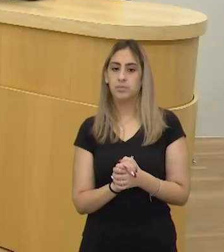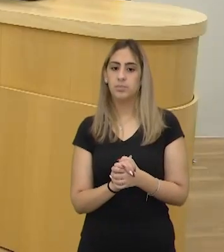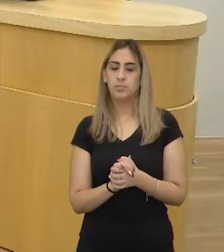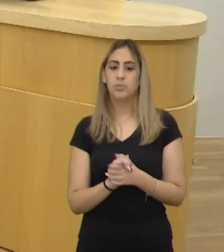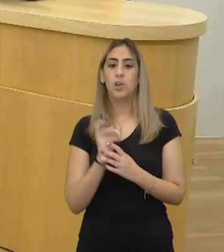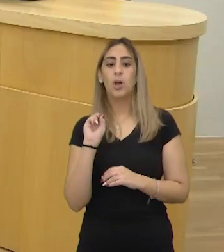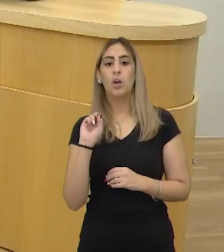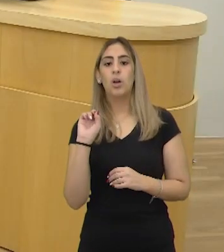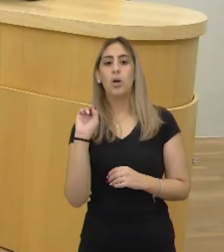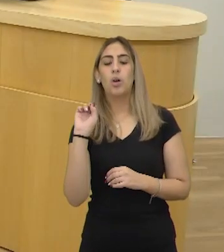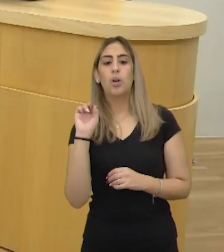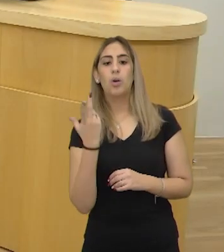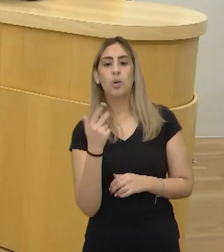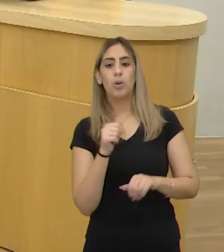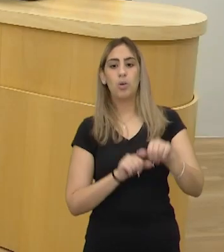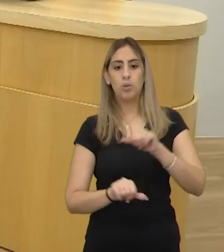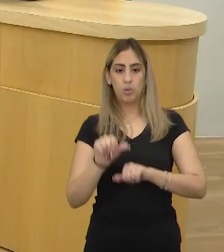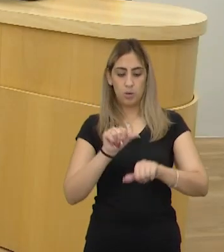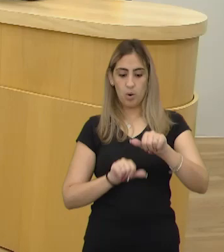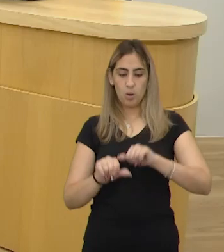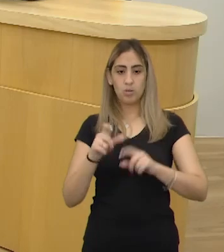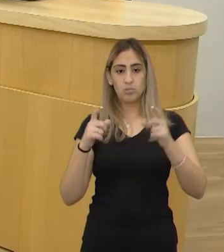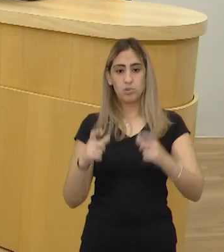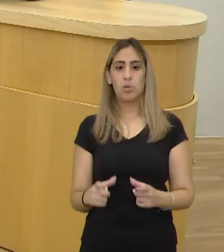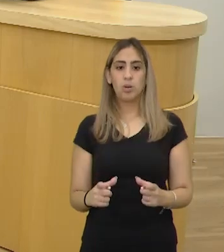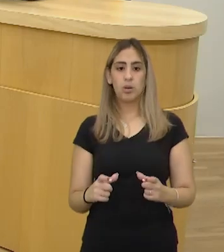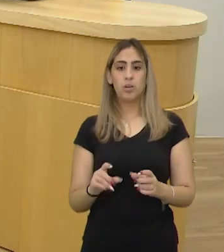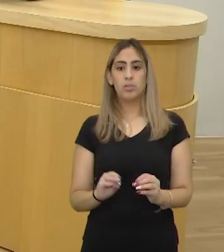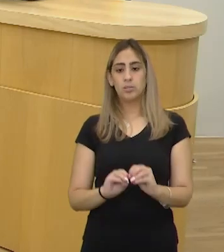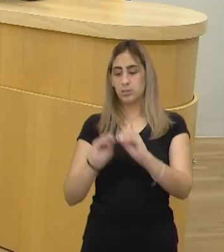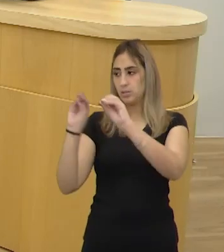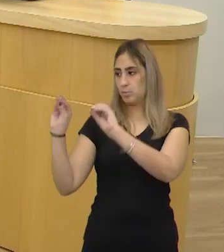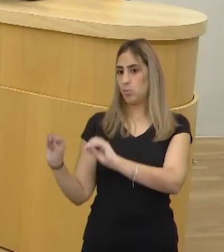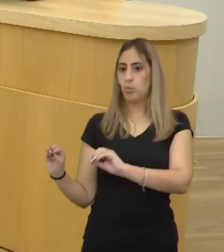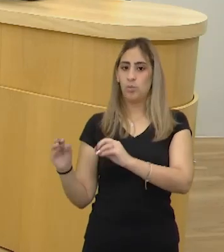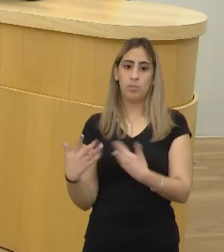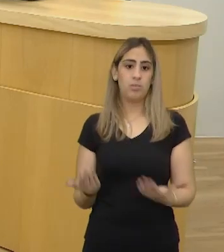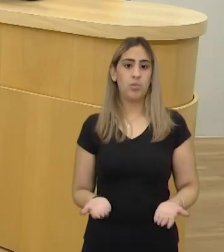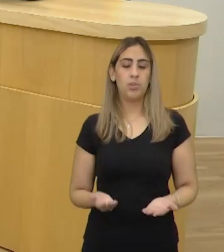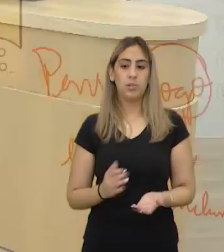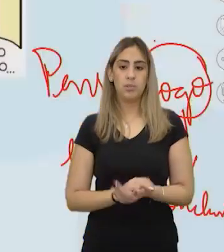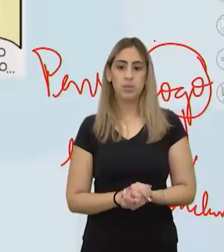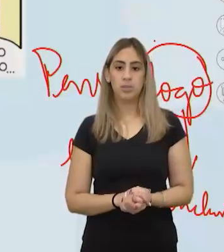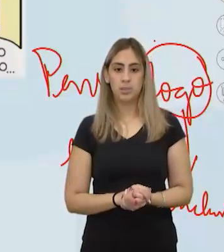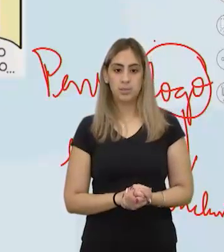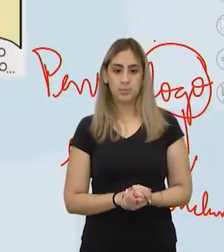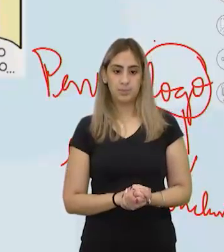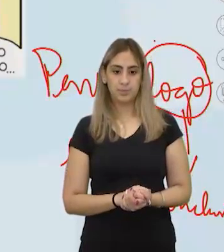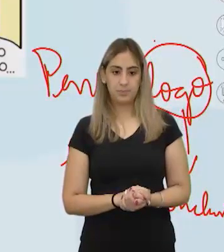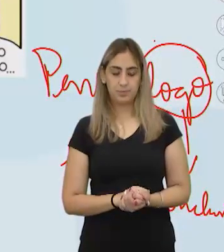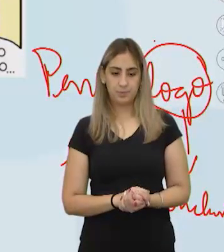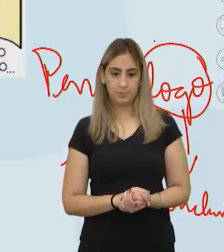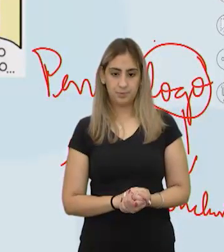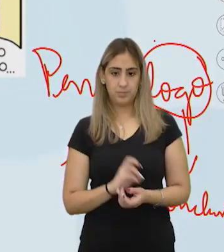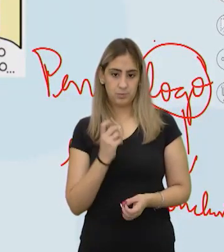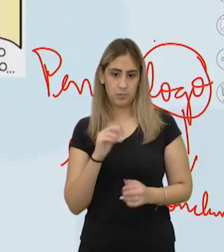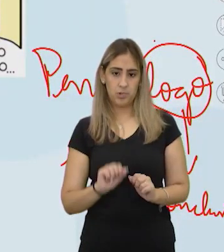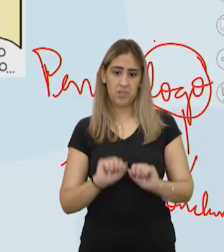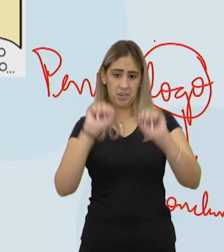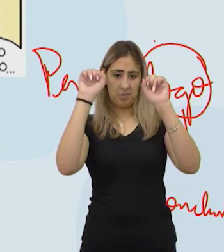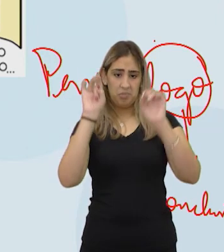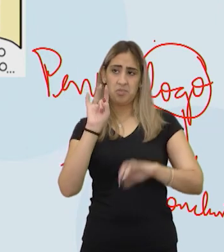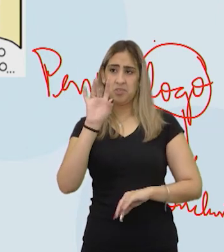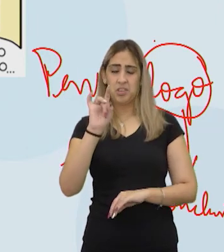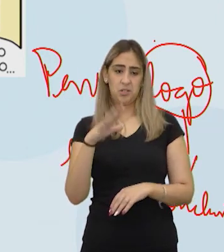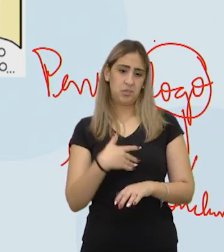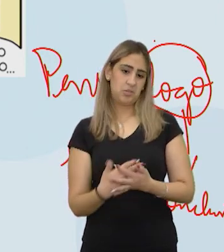casam ou Trocam de local. se mudam. Se mudam, trocam de local, ou abrem um vidro. Ou abrem um vidro. Não